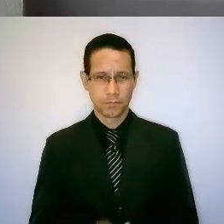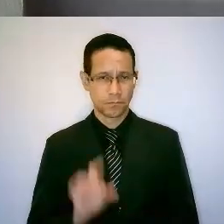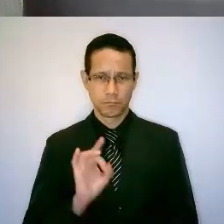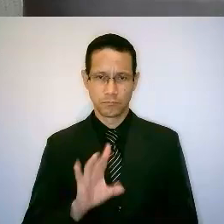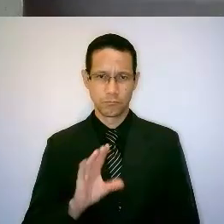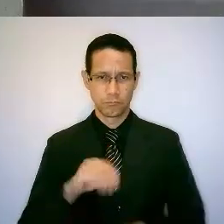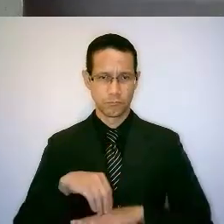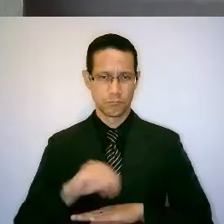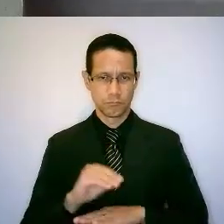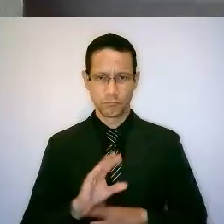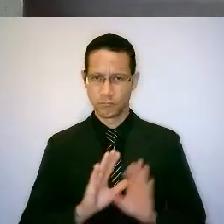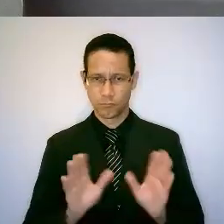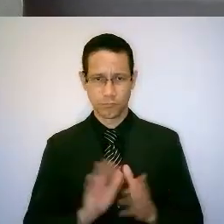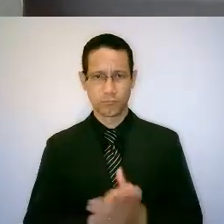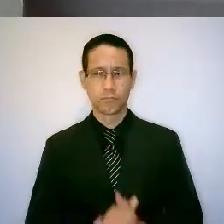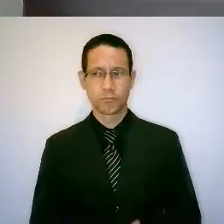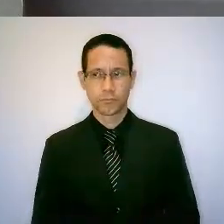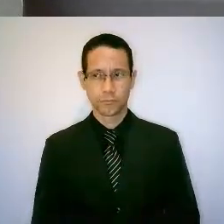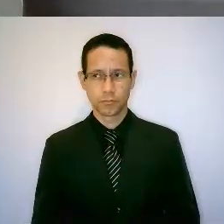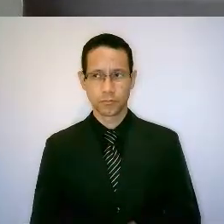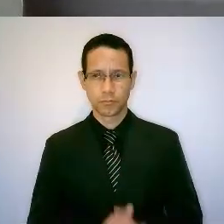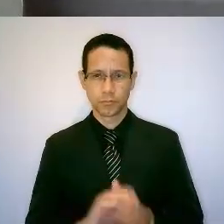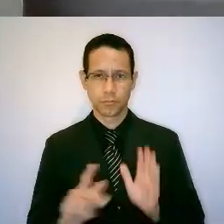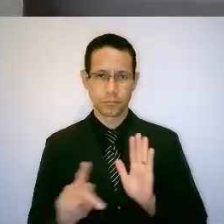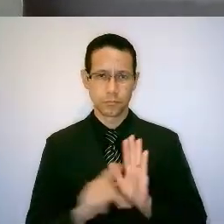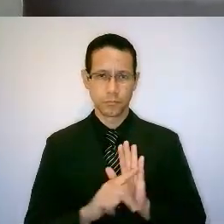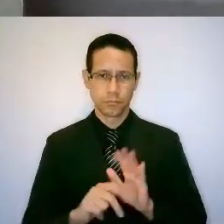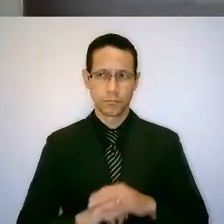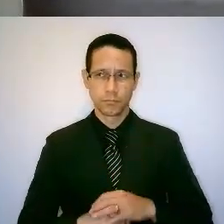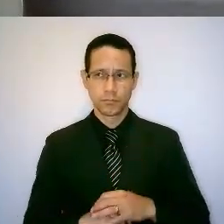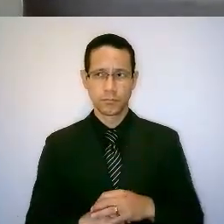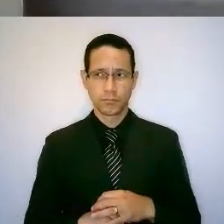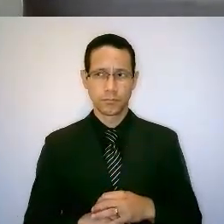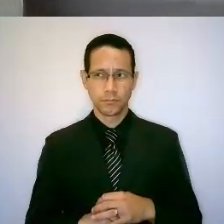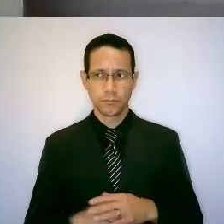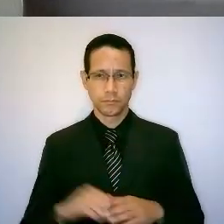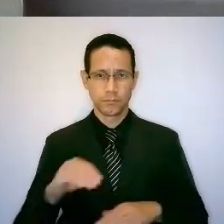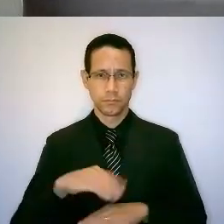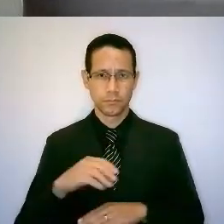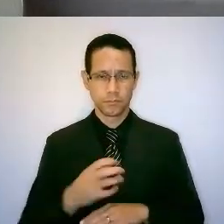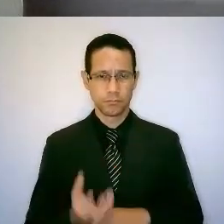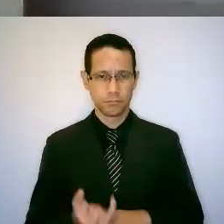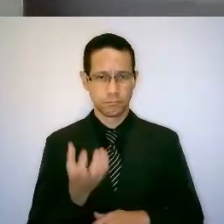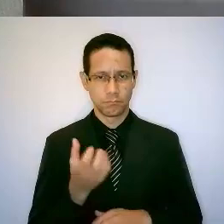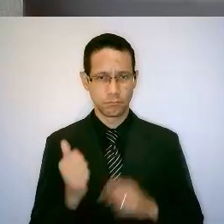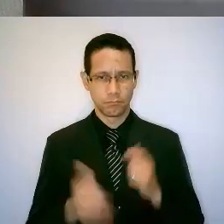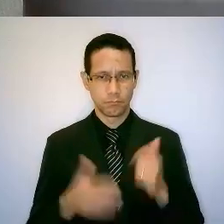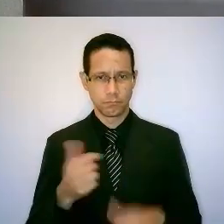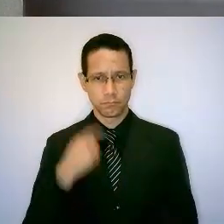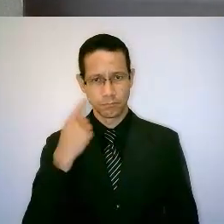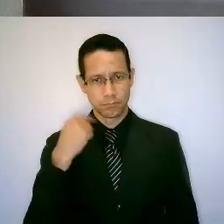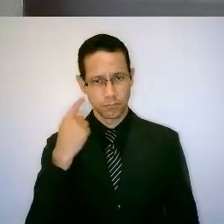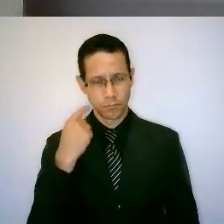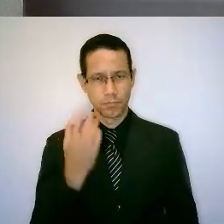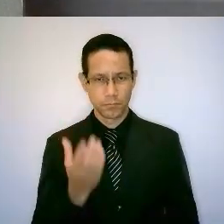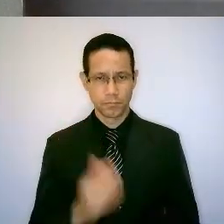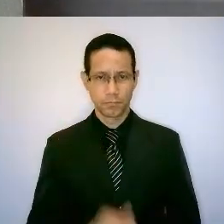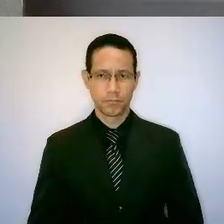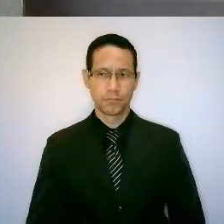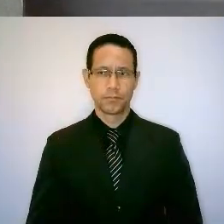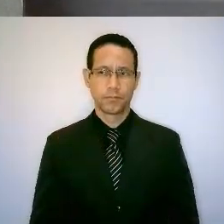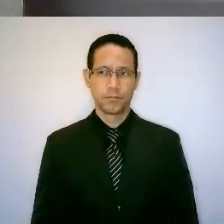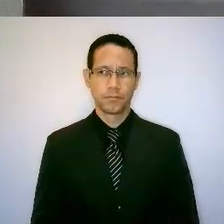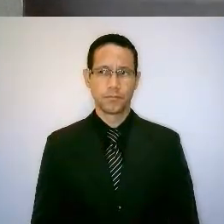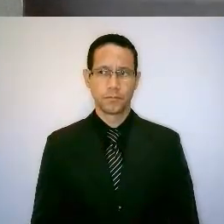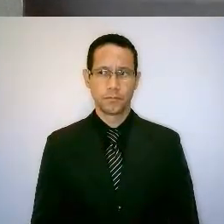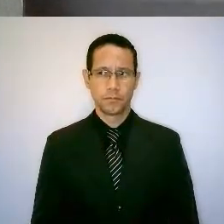digamos assim pertinente diante da colocação enfática feita pelo advogado de que o juiz